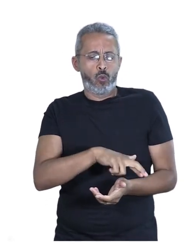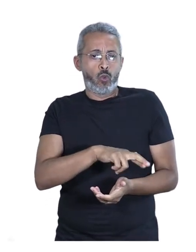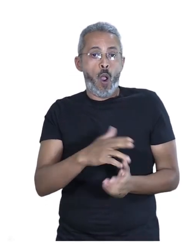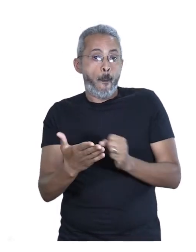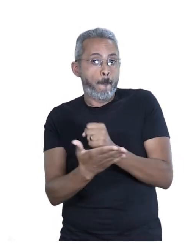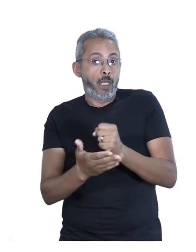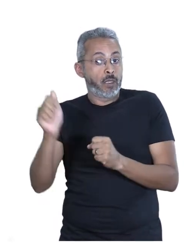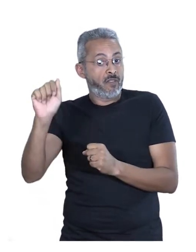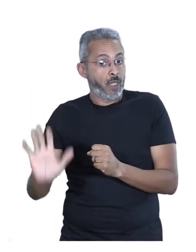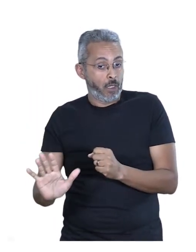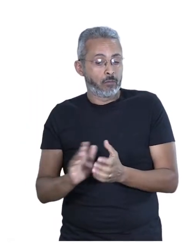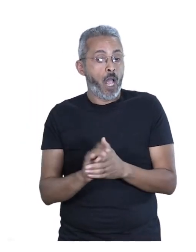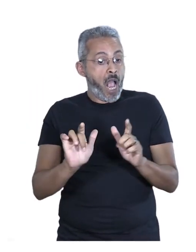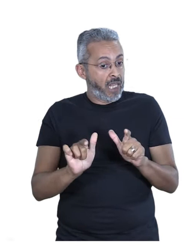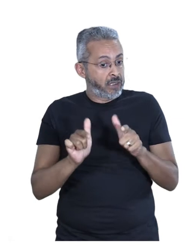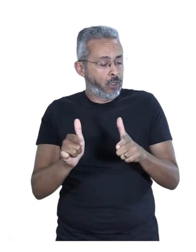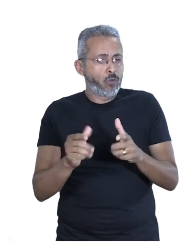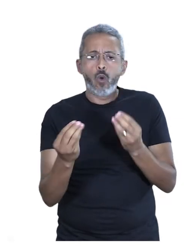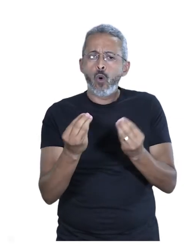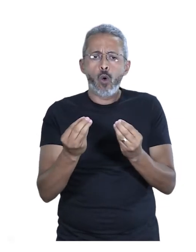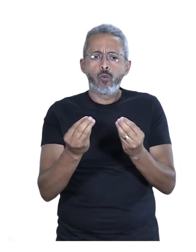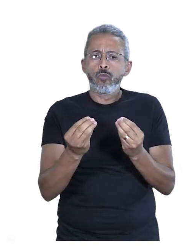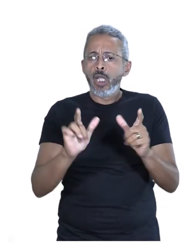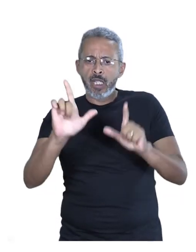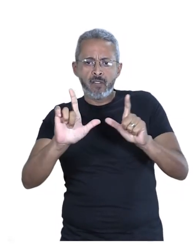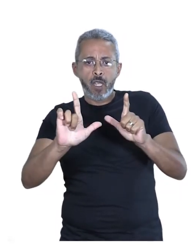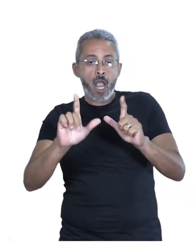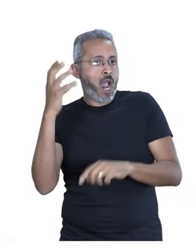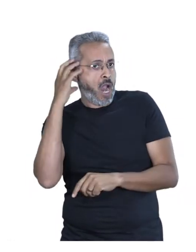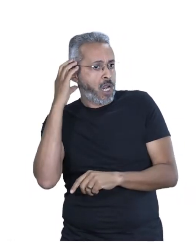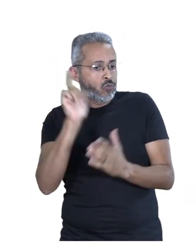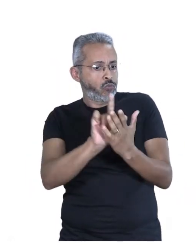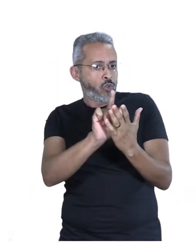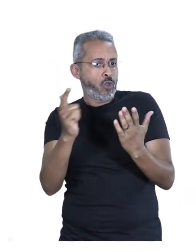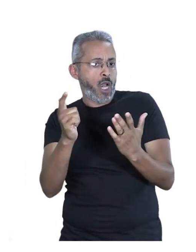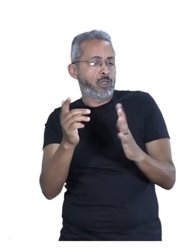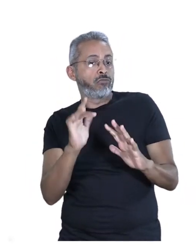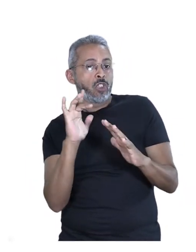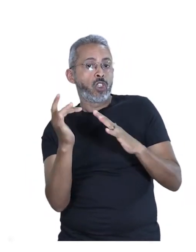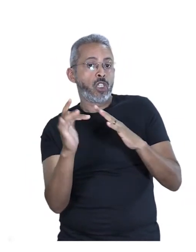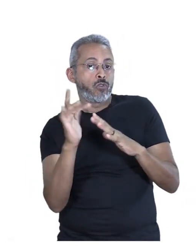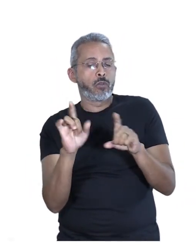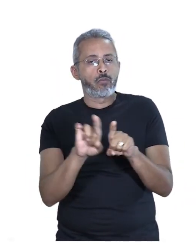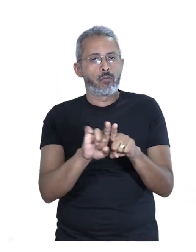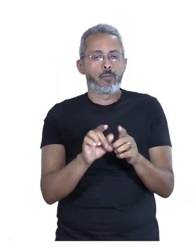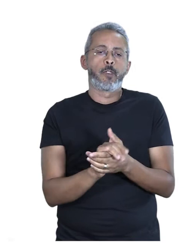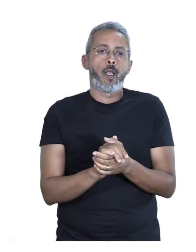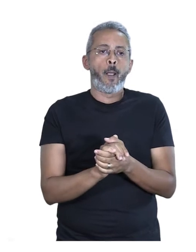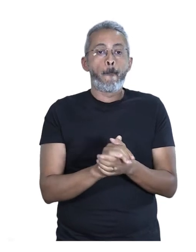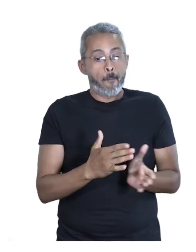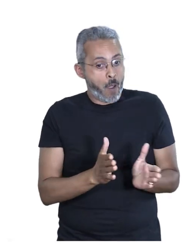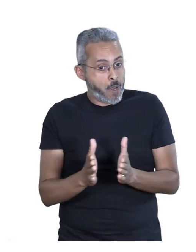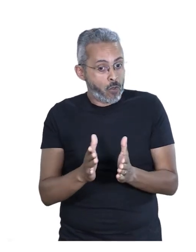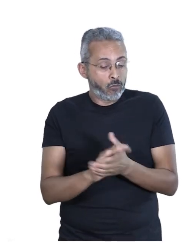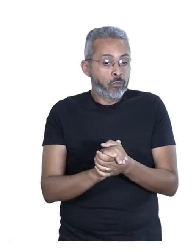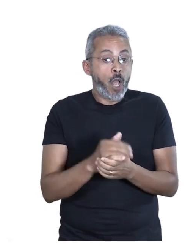africana. Ação, por meio de TVs, rádios, jornais e redes sociais. Meio,